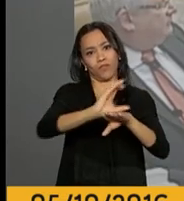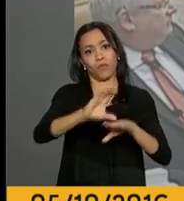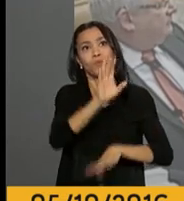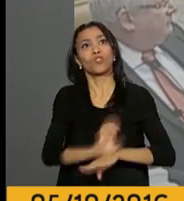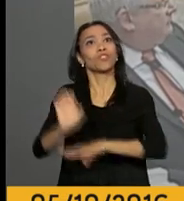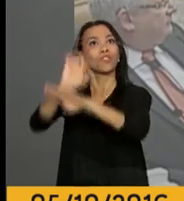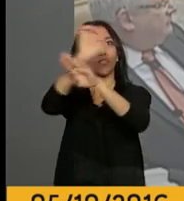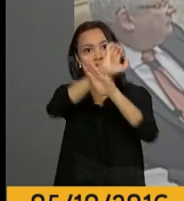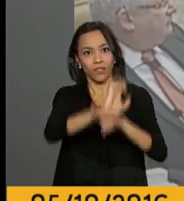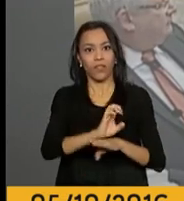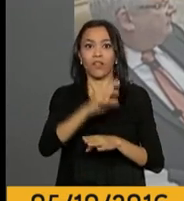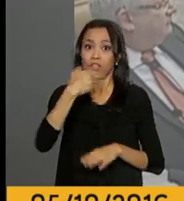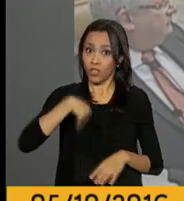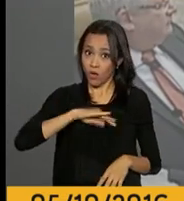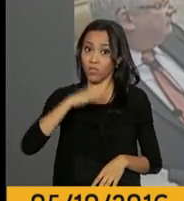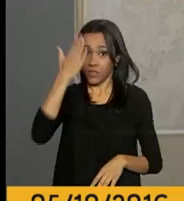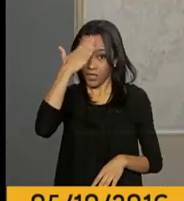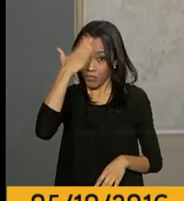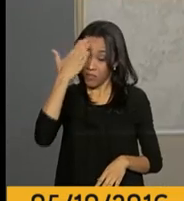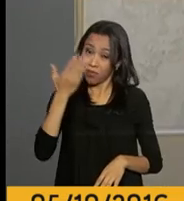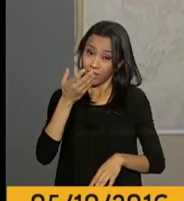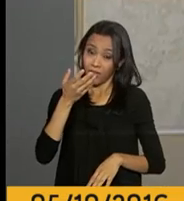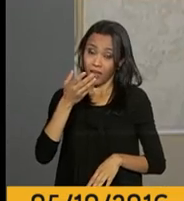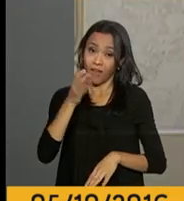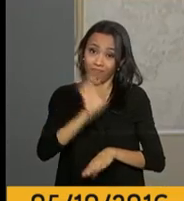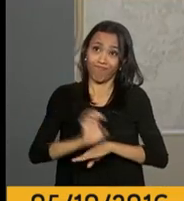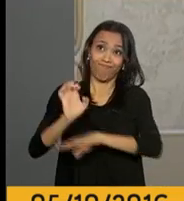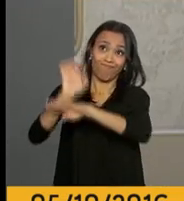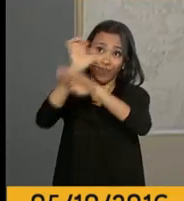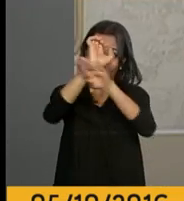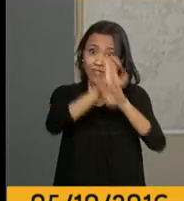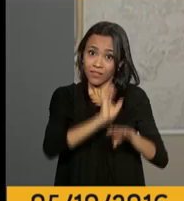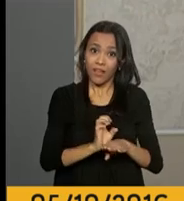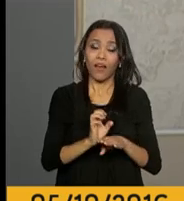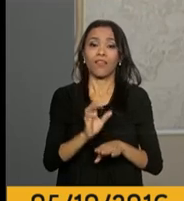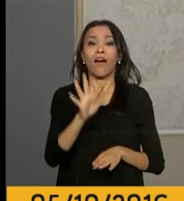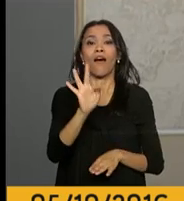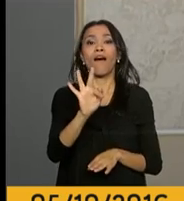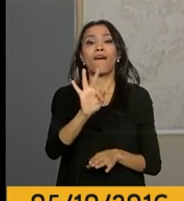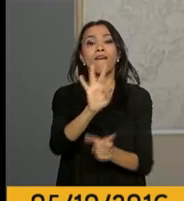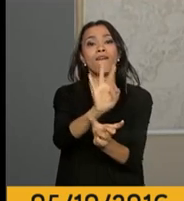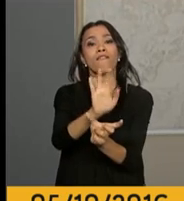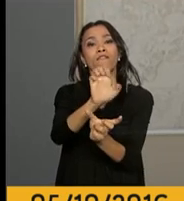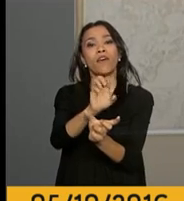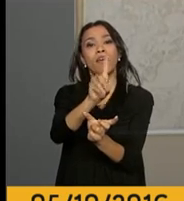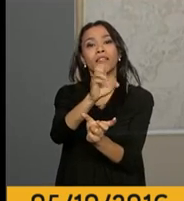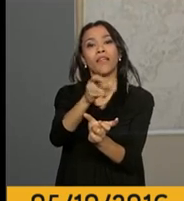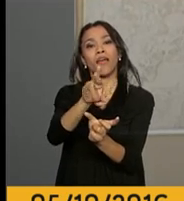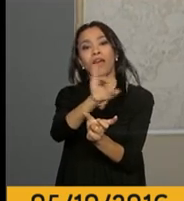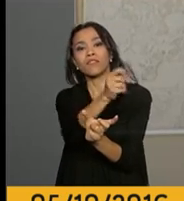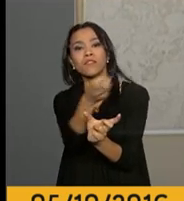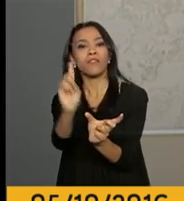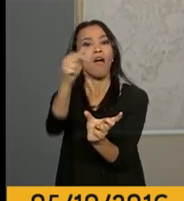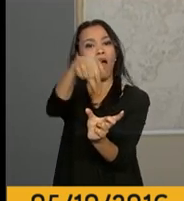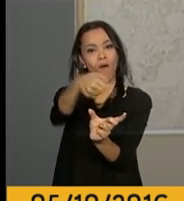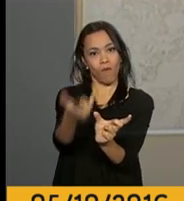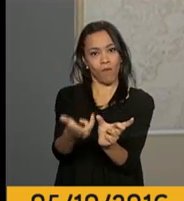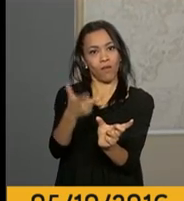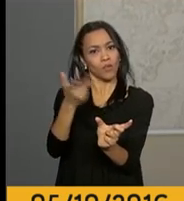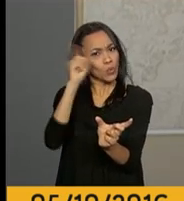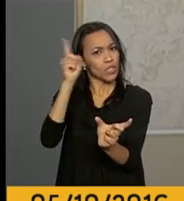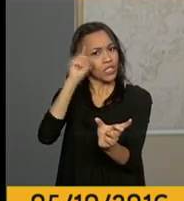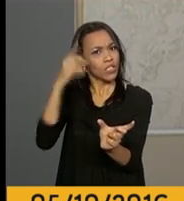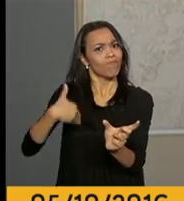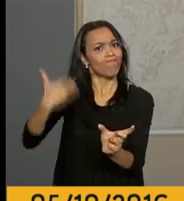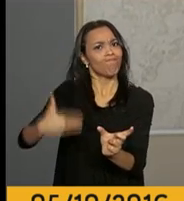ação no Brasil é algo que não é verdadeiro e é embora previsto por escrito no texto constitucional não é praticada no dia a dia